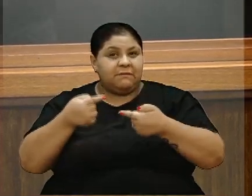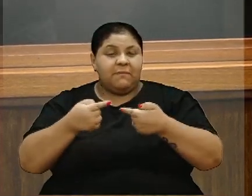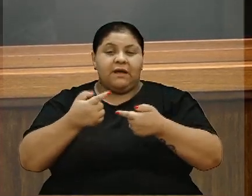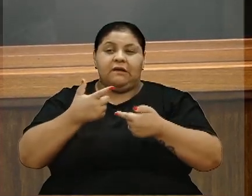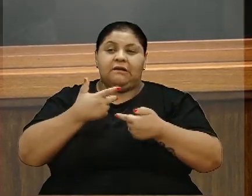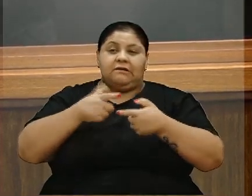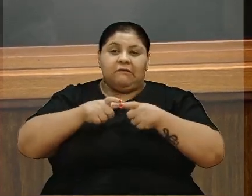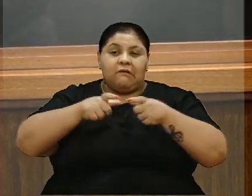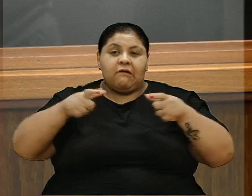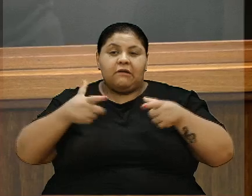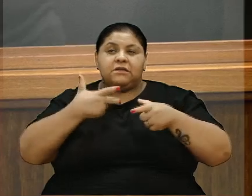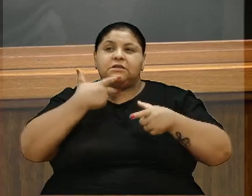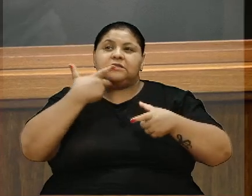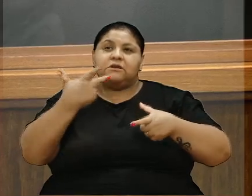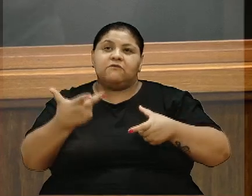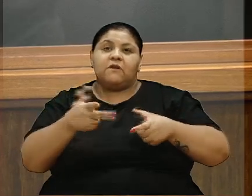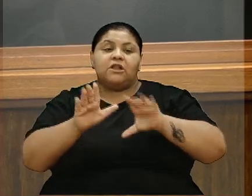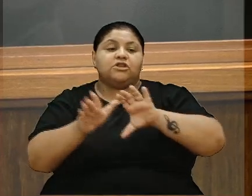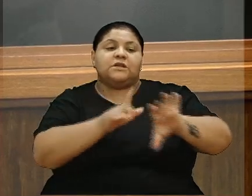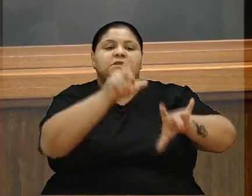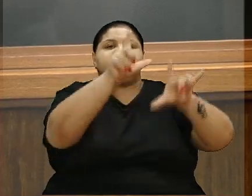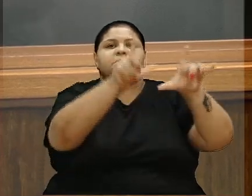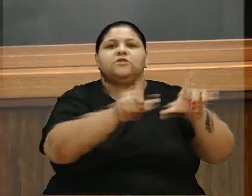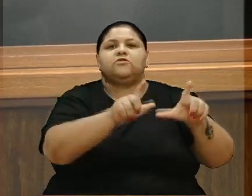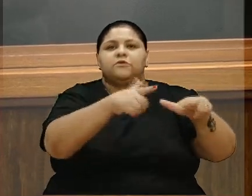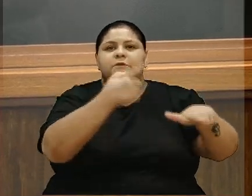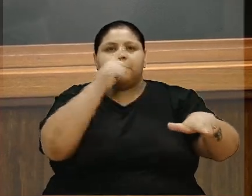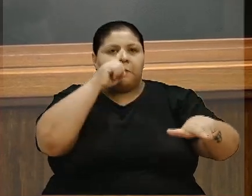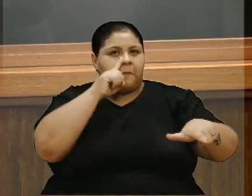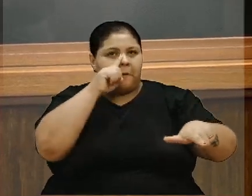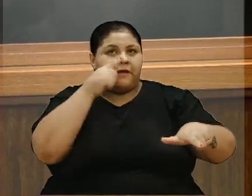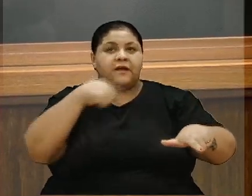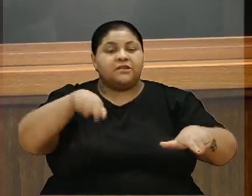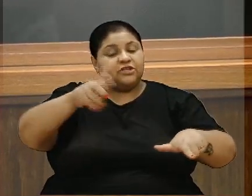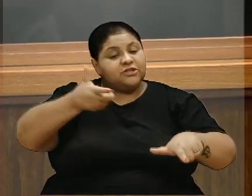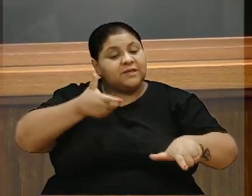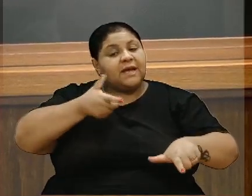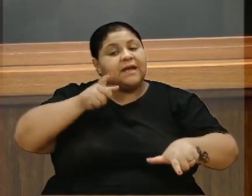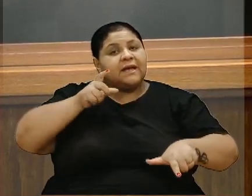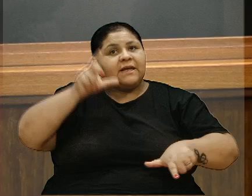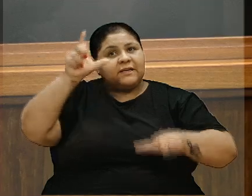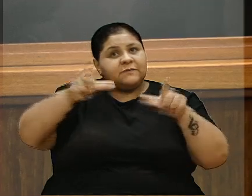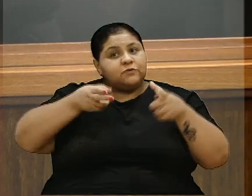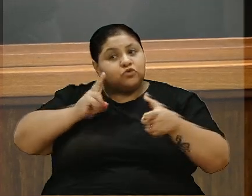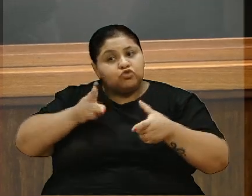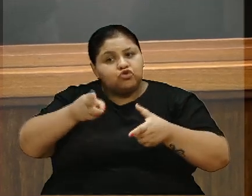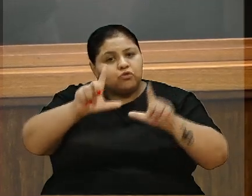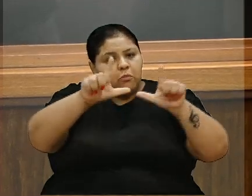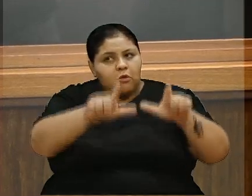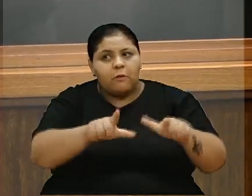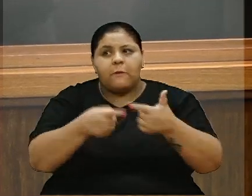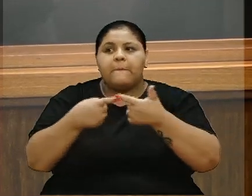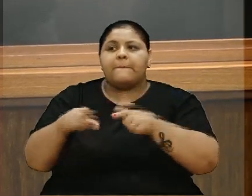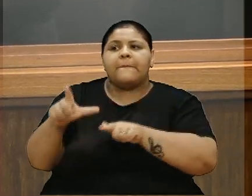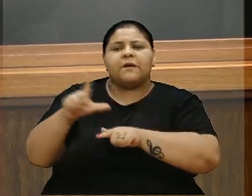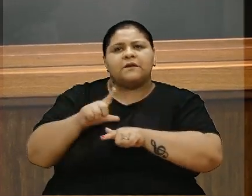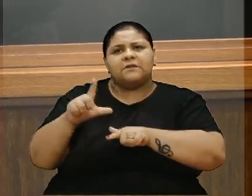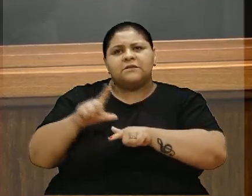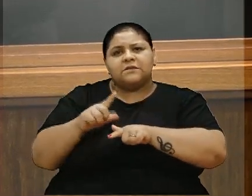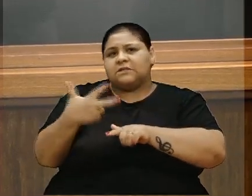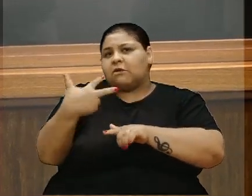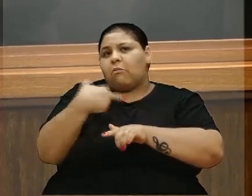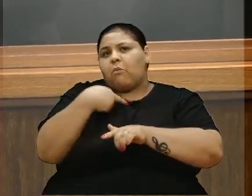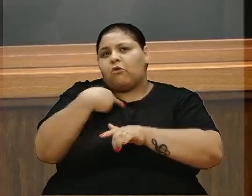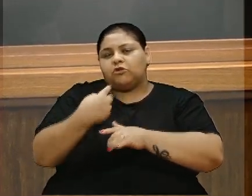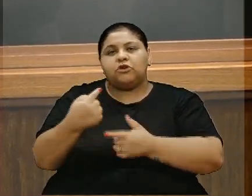em área de risco, é o menos possível. A gente quer que as pessoas continuem na sua localidade. Mas tem situações que não é